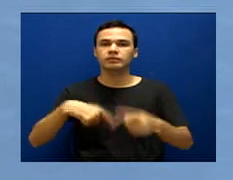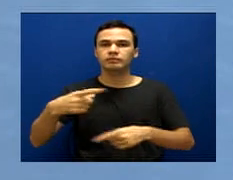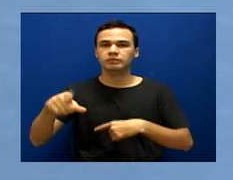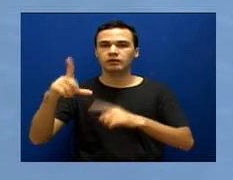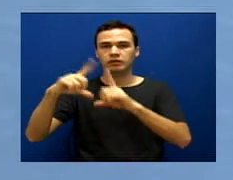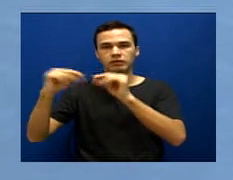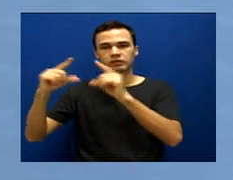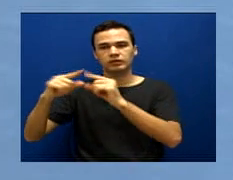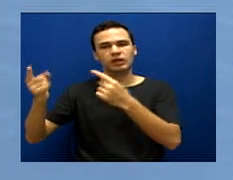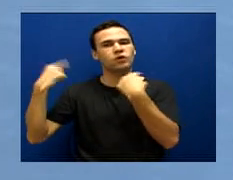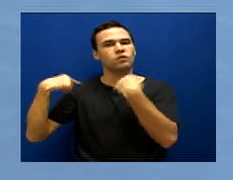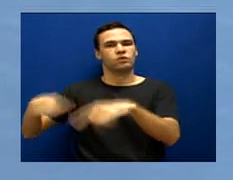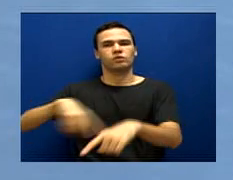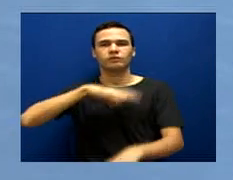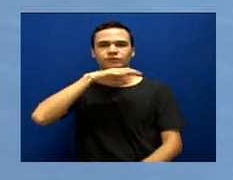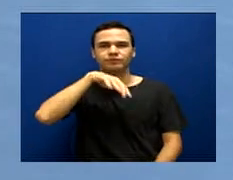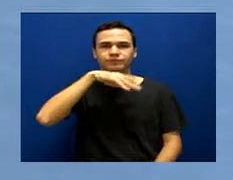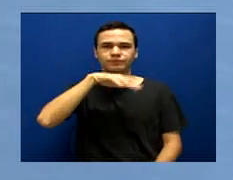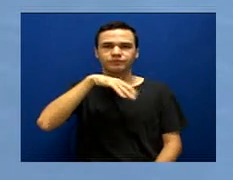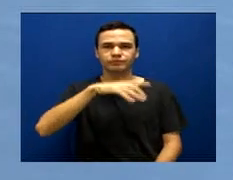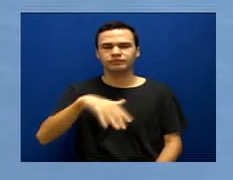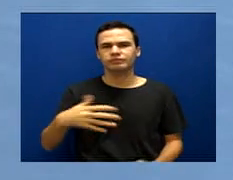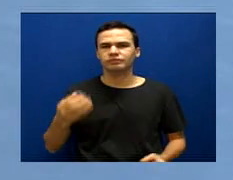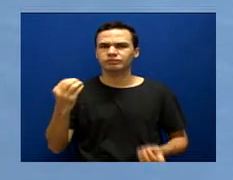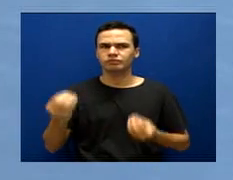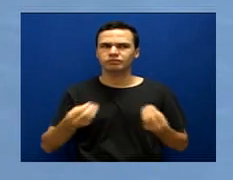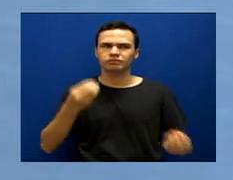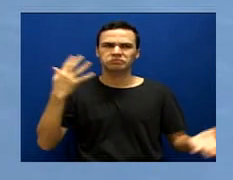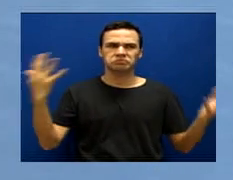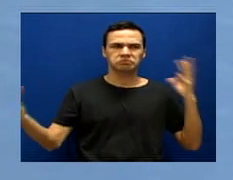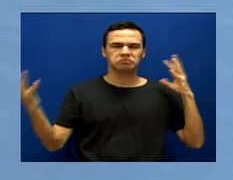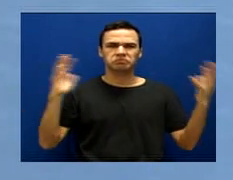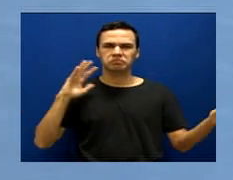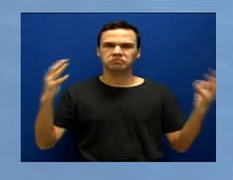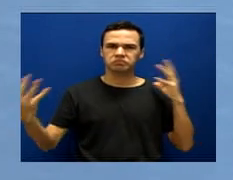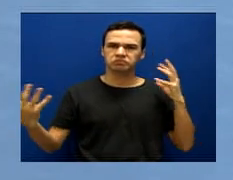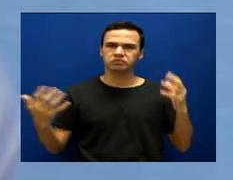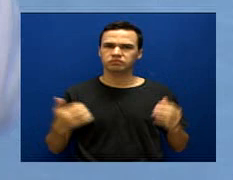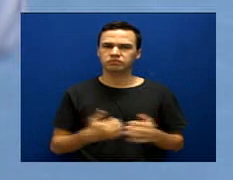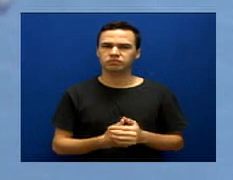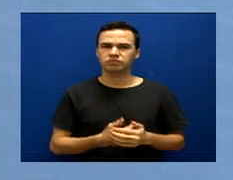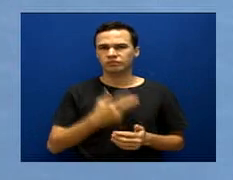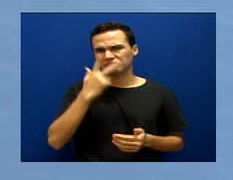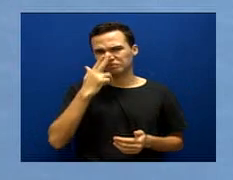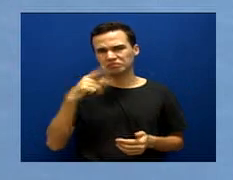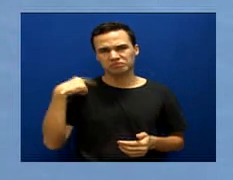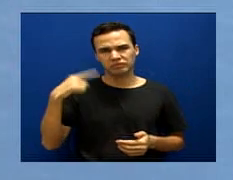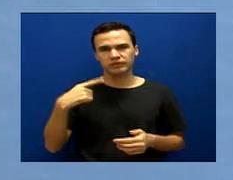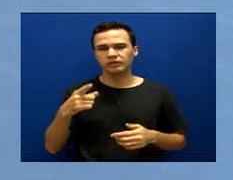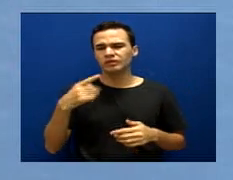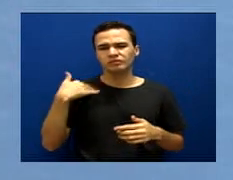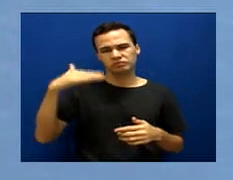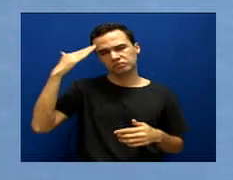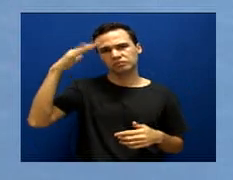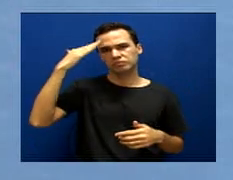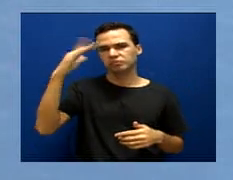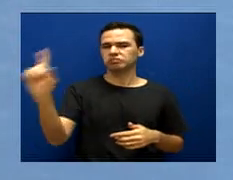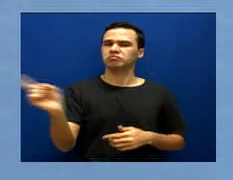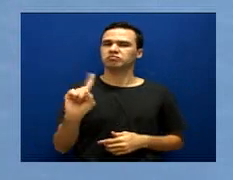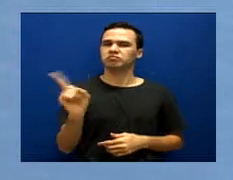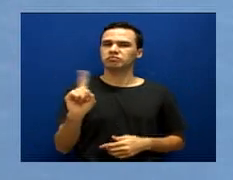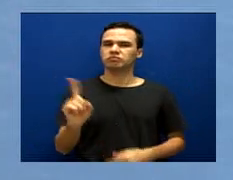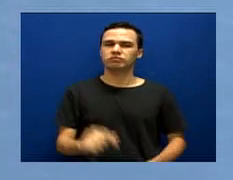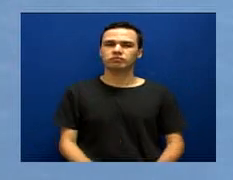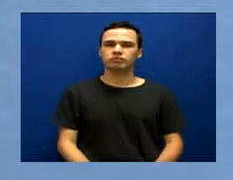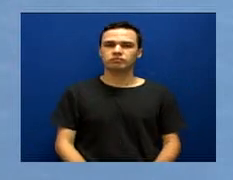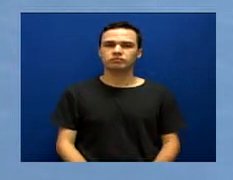Brasília e vota contra os animais. É um negócio maluco, né? É uma coisa assim que não dá para entender, né? Não dá para entender